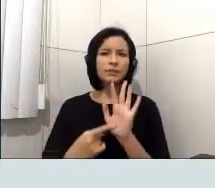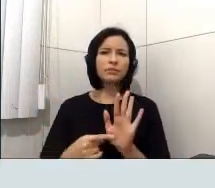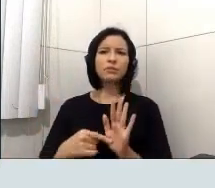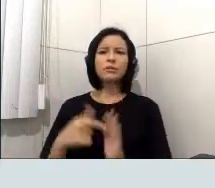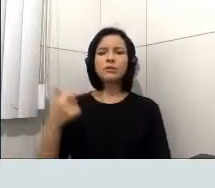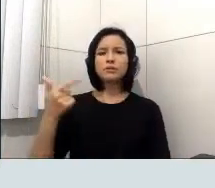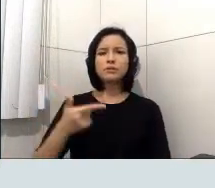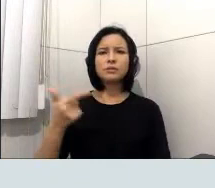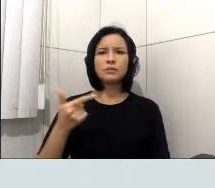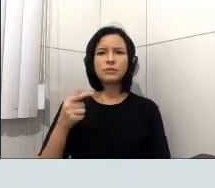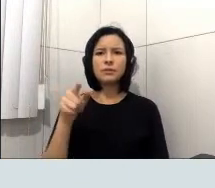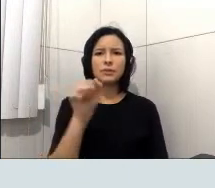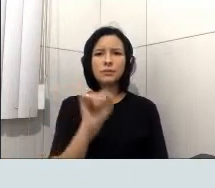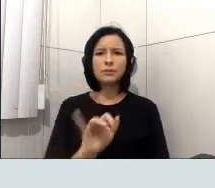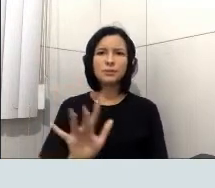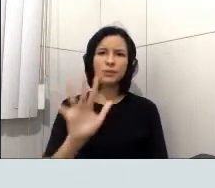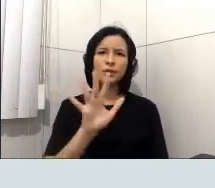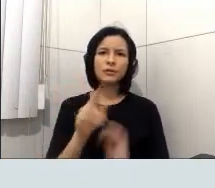nela.